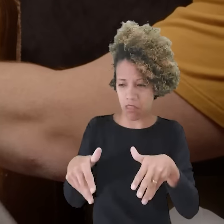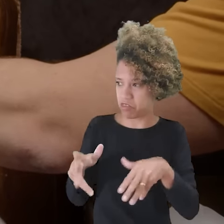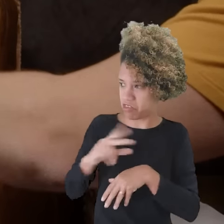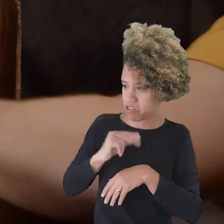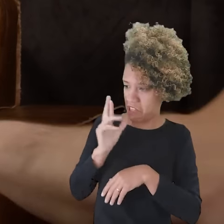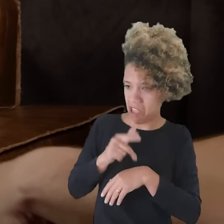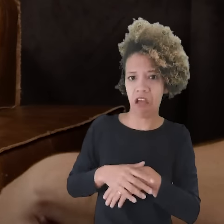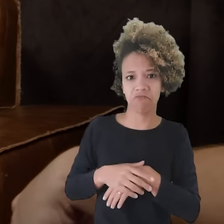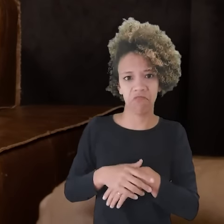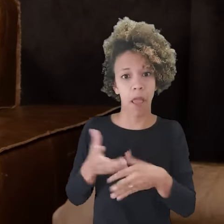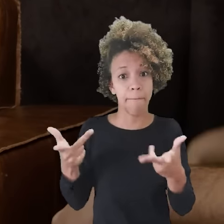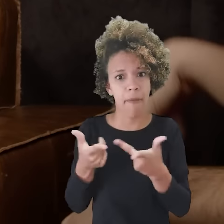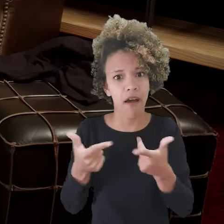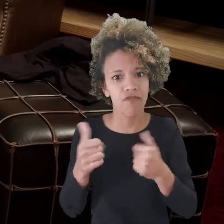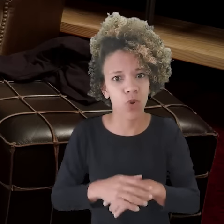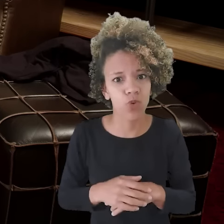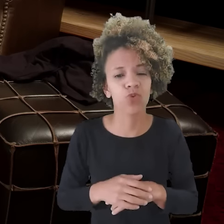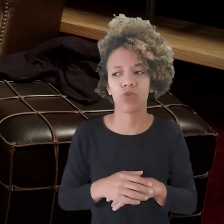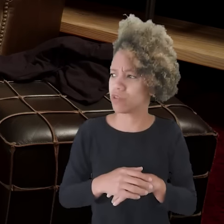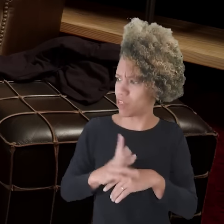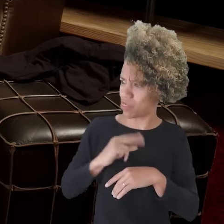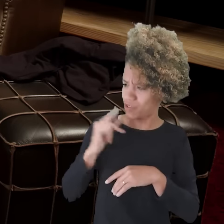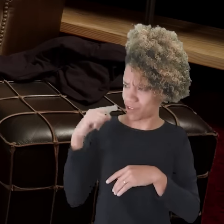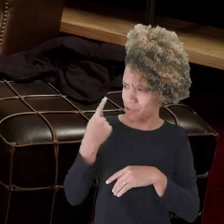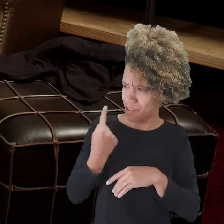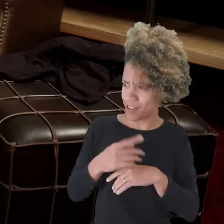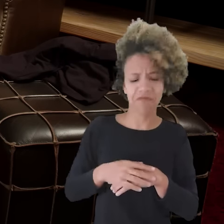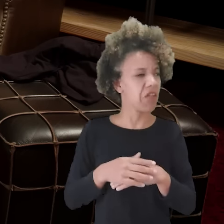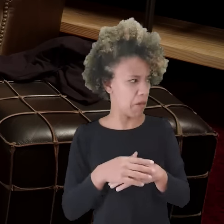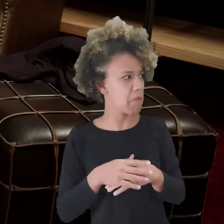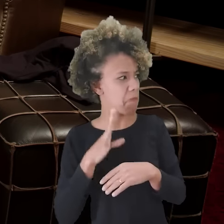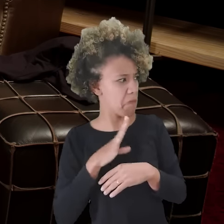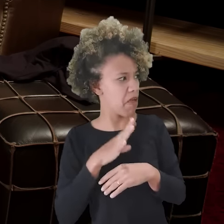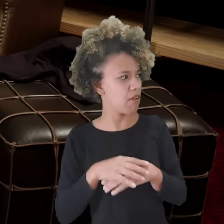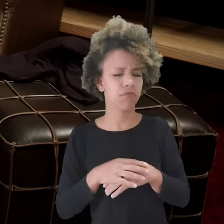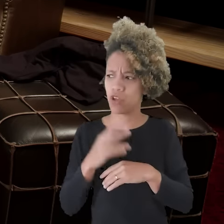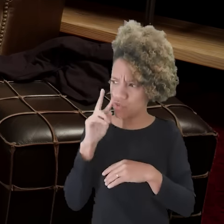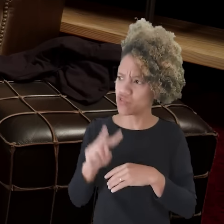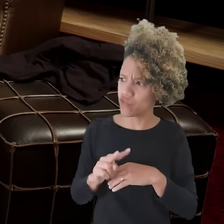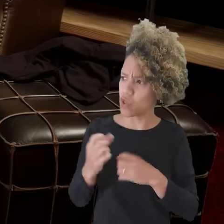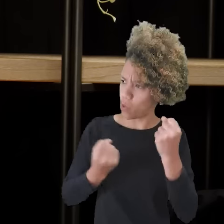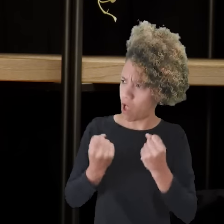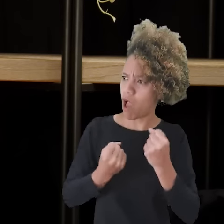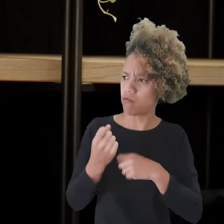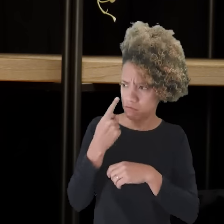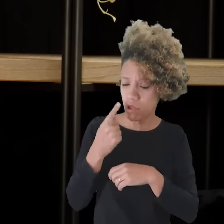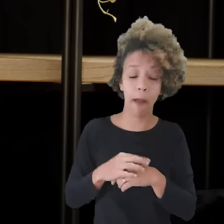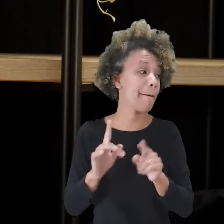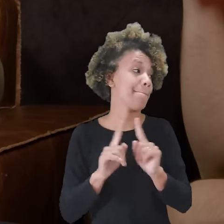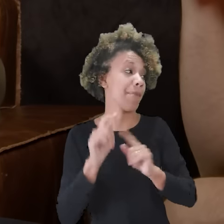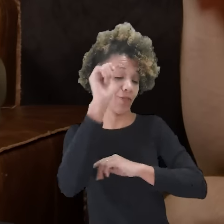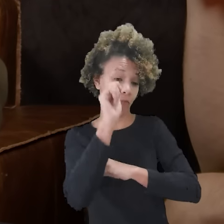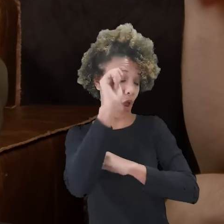resistente à água impermeável Ai que doideira Eu já vi isso no carro uma vez pois é só que